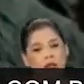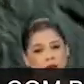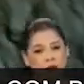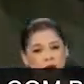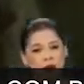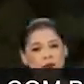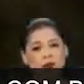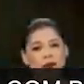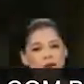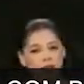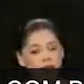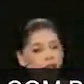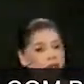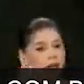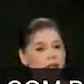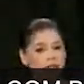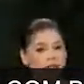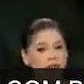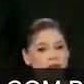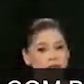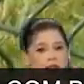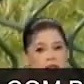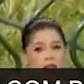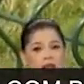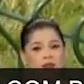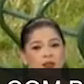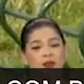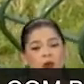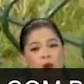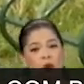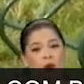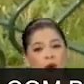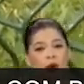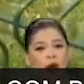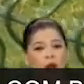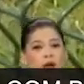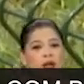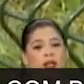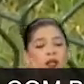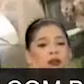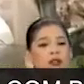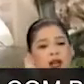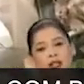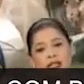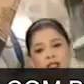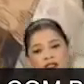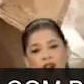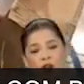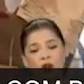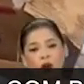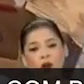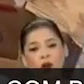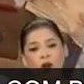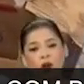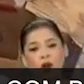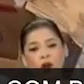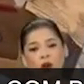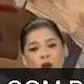foram visitados mais de 1.500 imóveis para identificar e eliminar possíveis